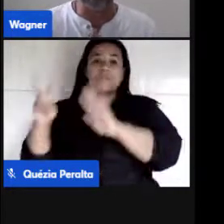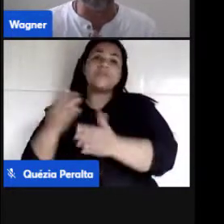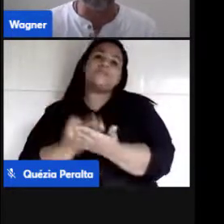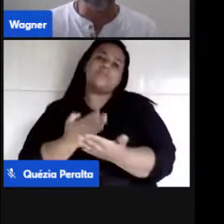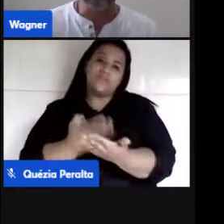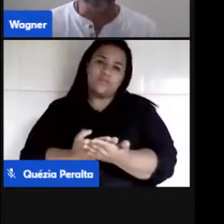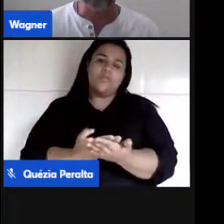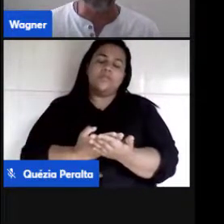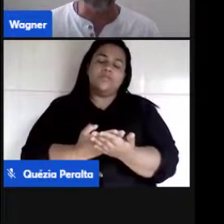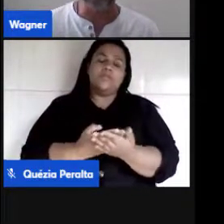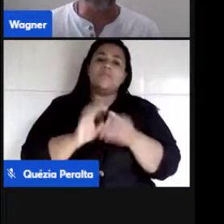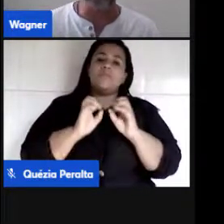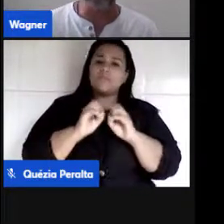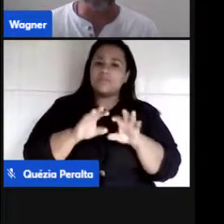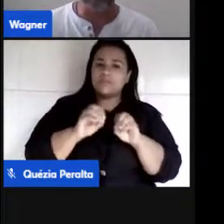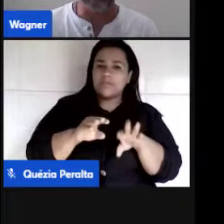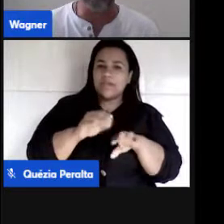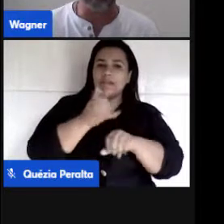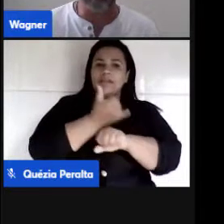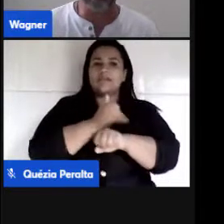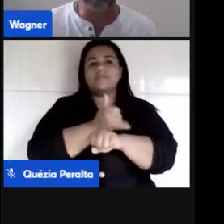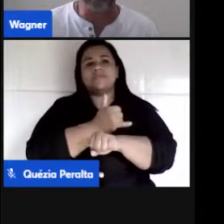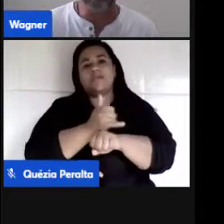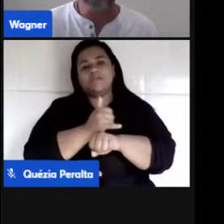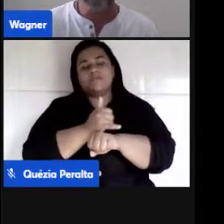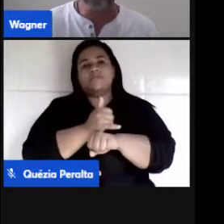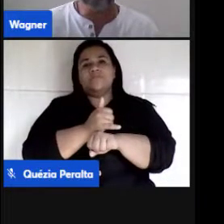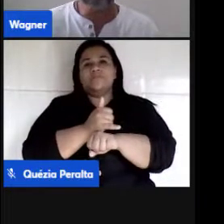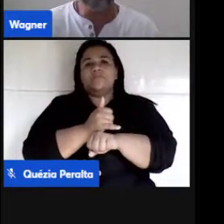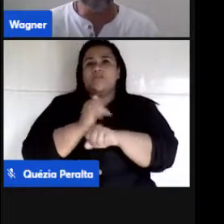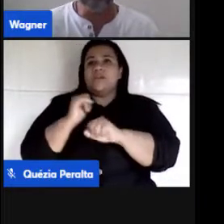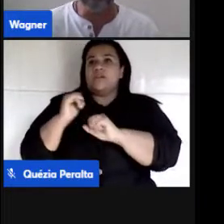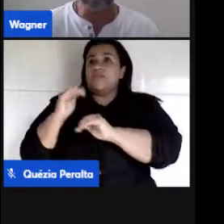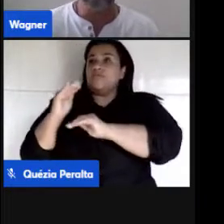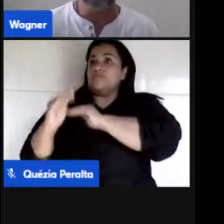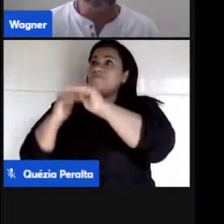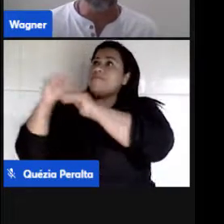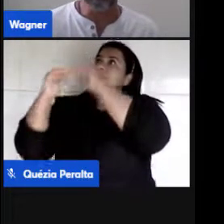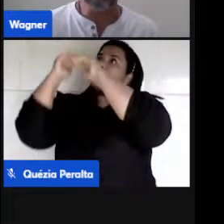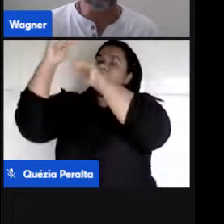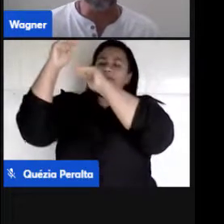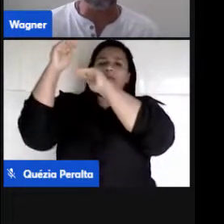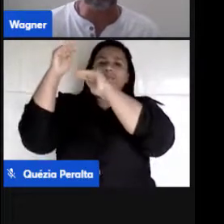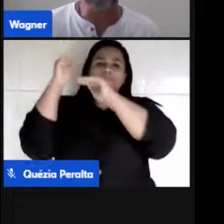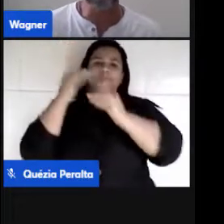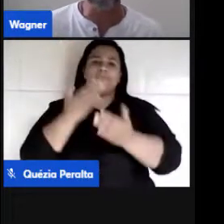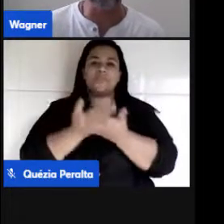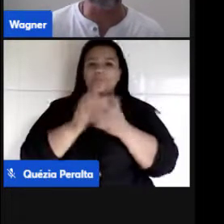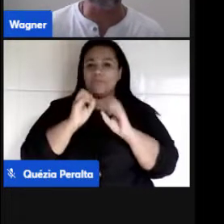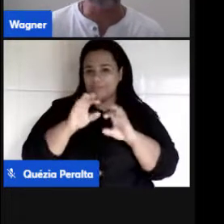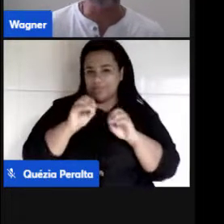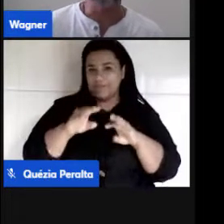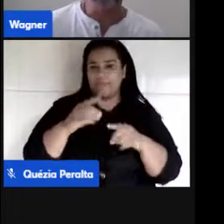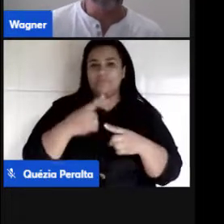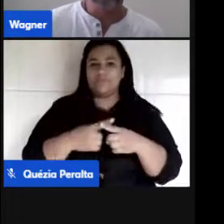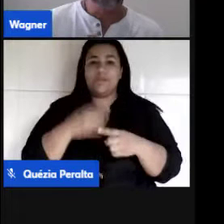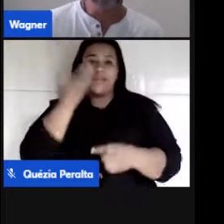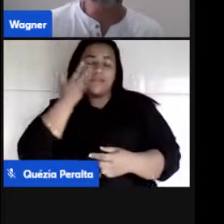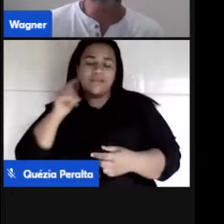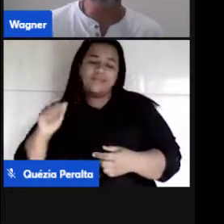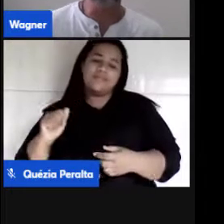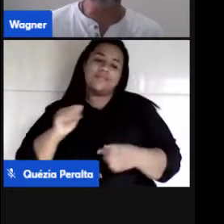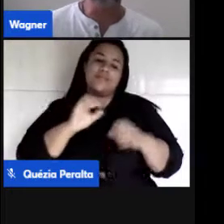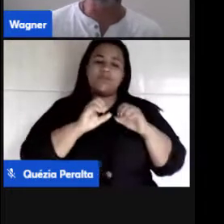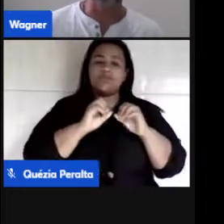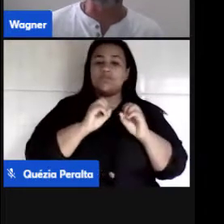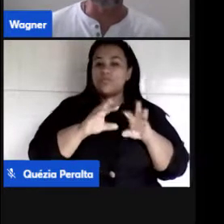você possa suprir essa defasagem que a criança, infelizmente, teve, já que ela não estava no ambiente escolar.